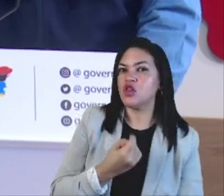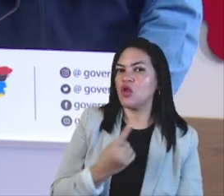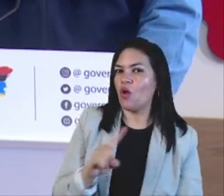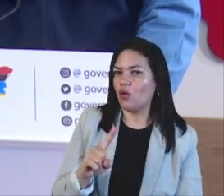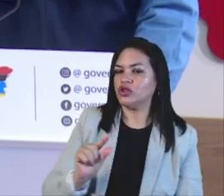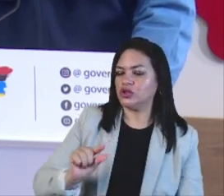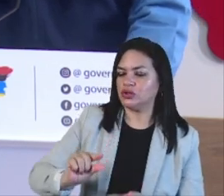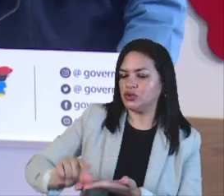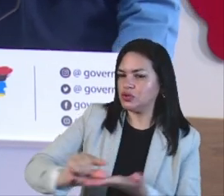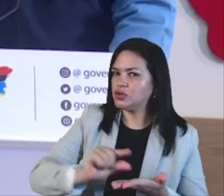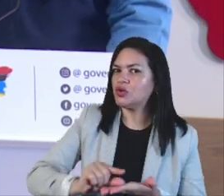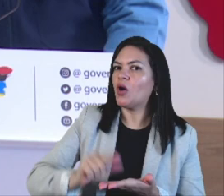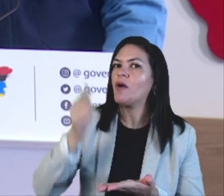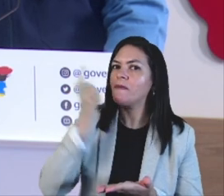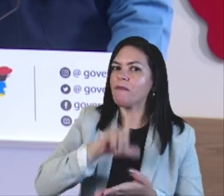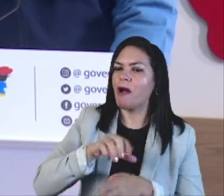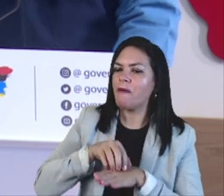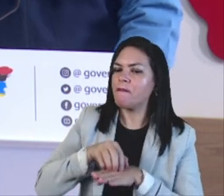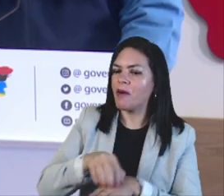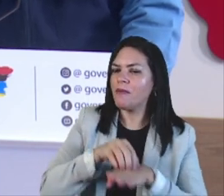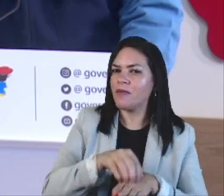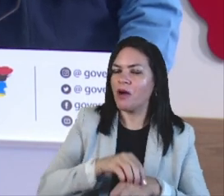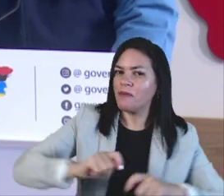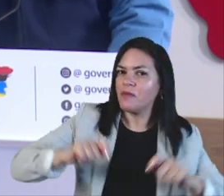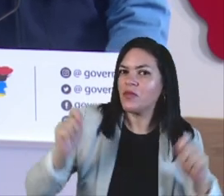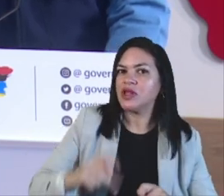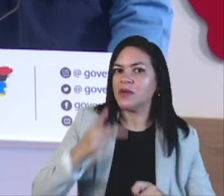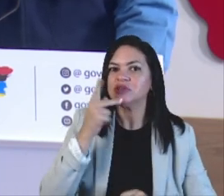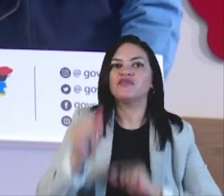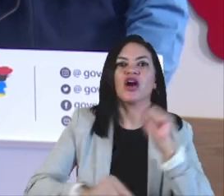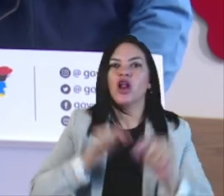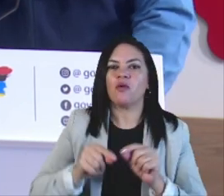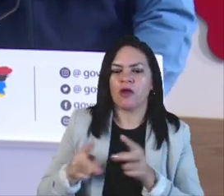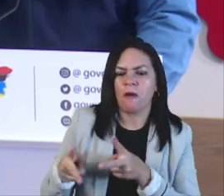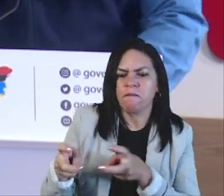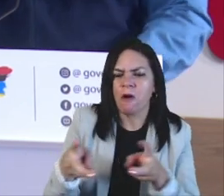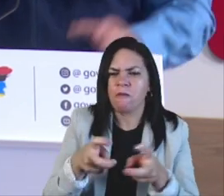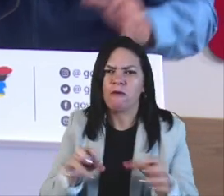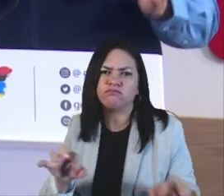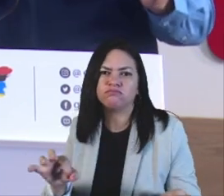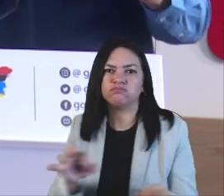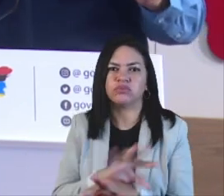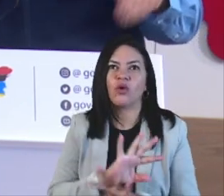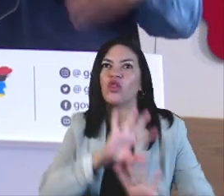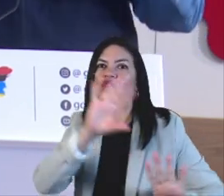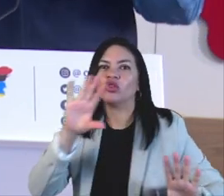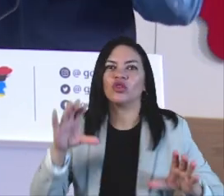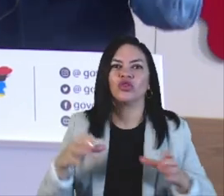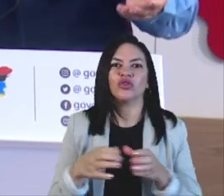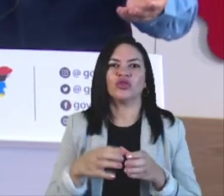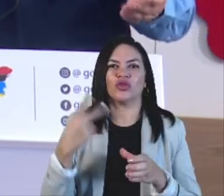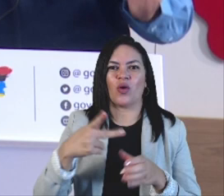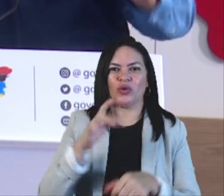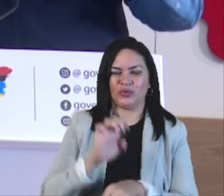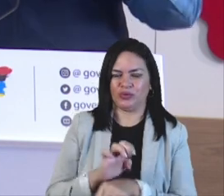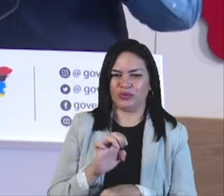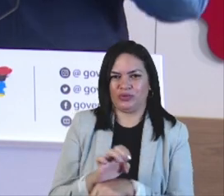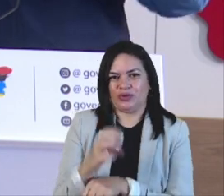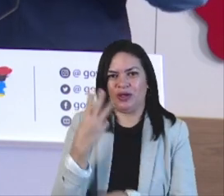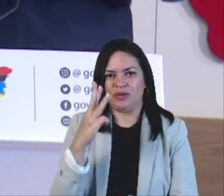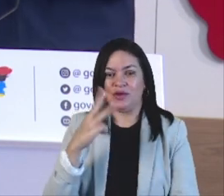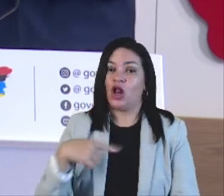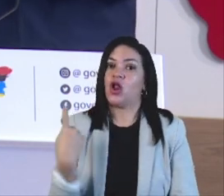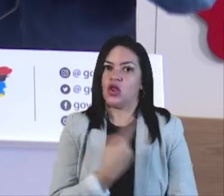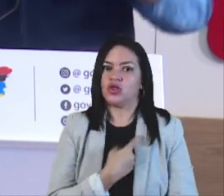doses de vacinas Para podermos falar na chamada imunidade coletiva Então nós caminhamos, mas